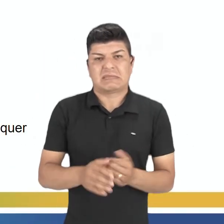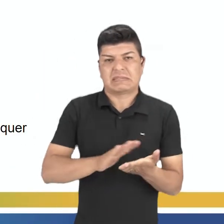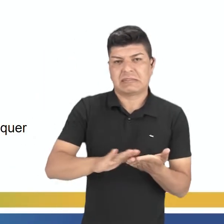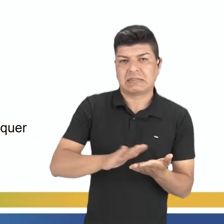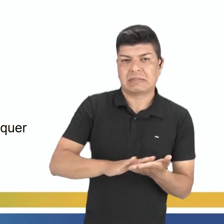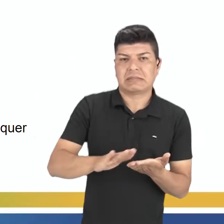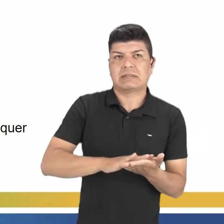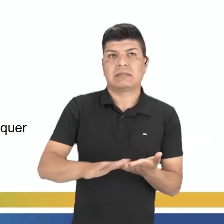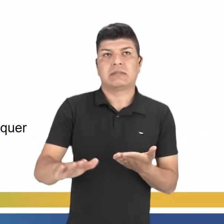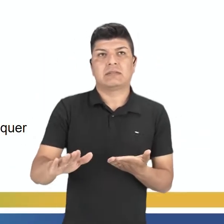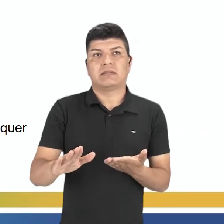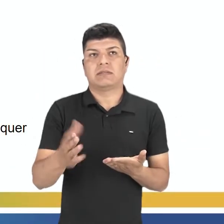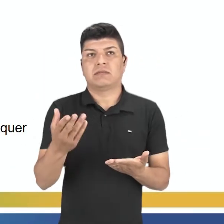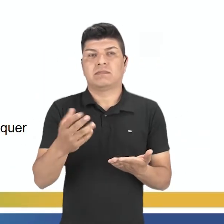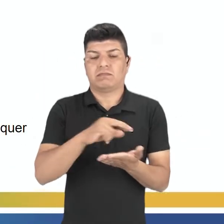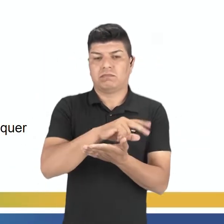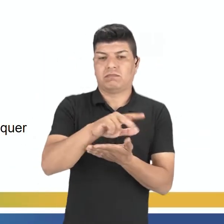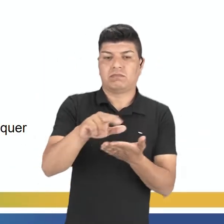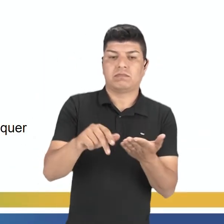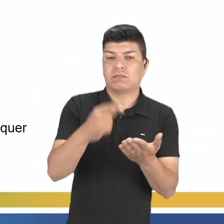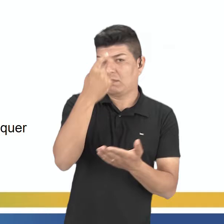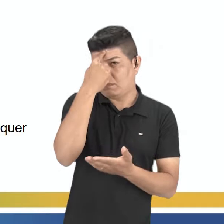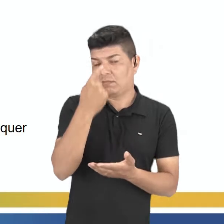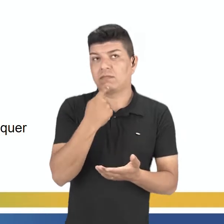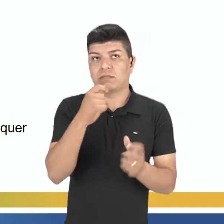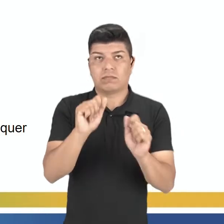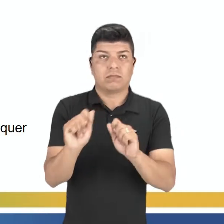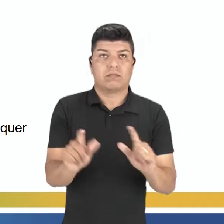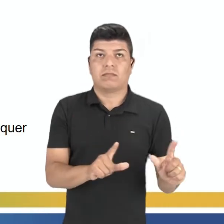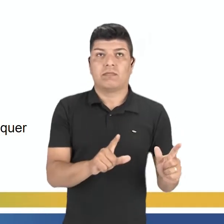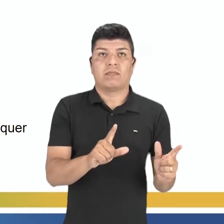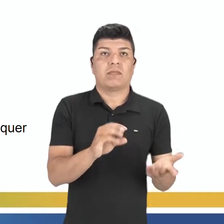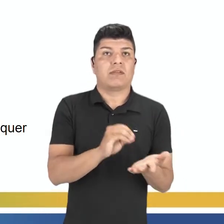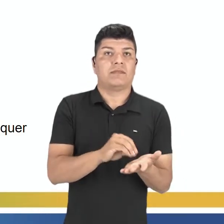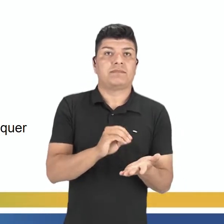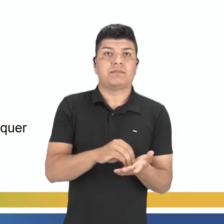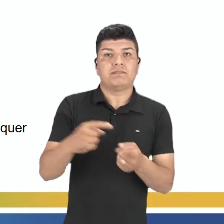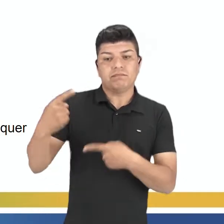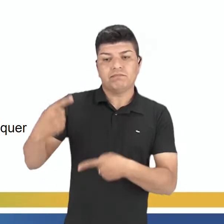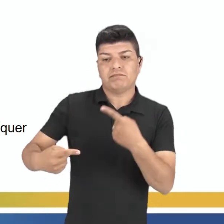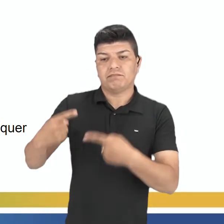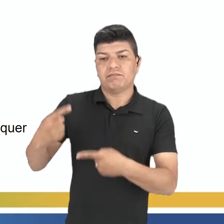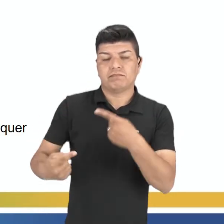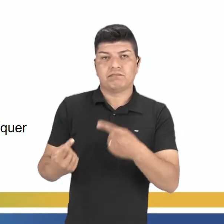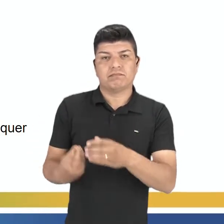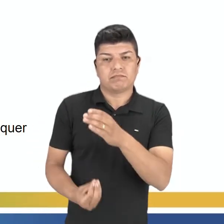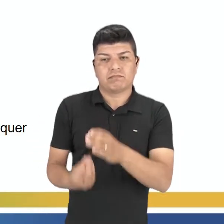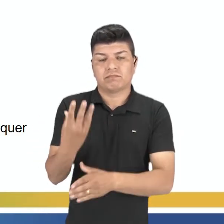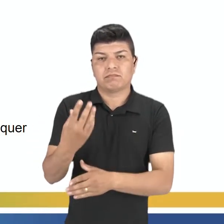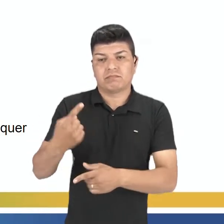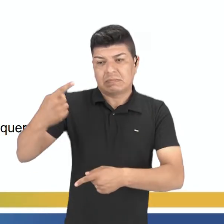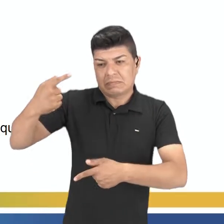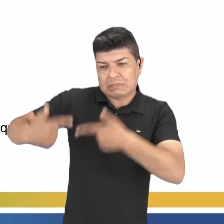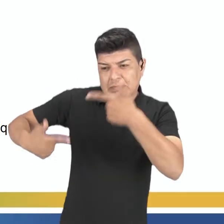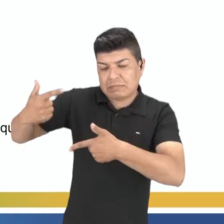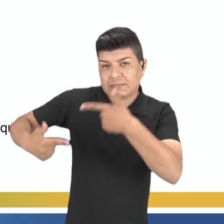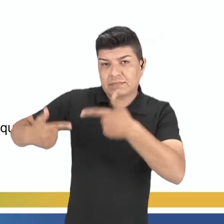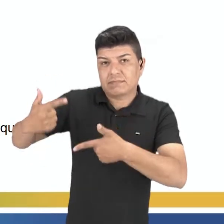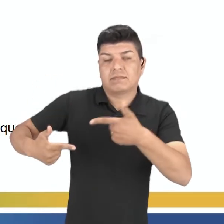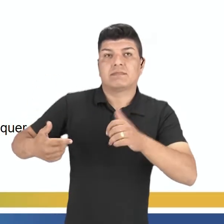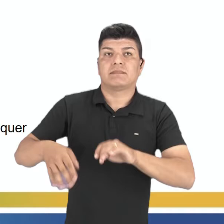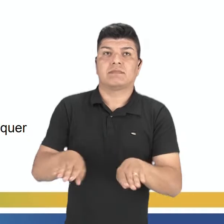né? Banquetes, Versalhes, né? E etc. Ausência de política produtiva e guerras no